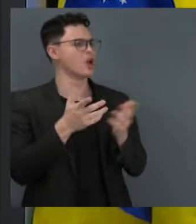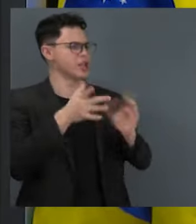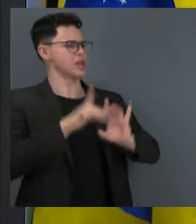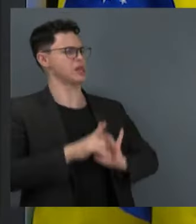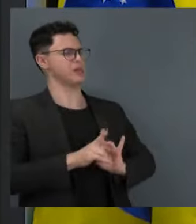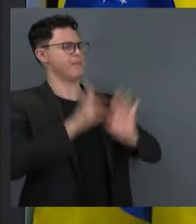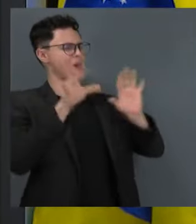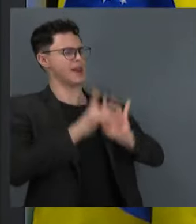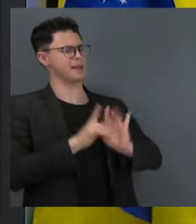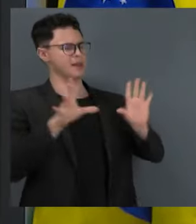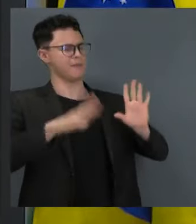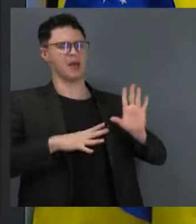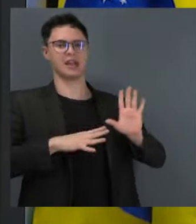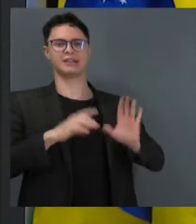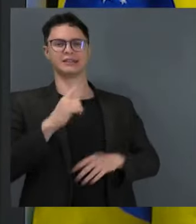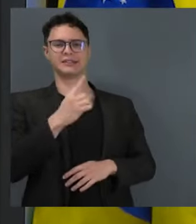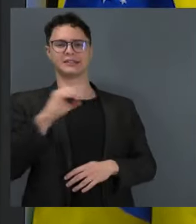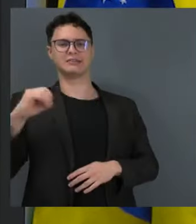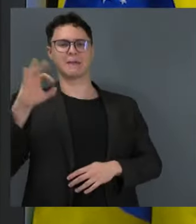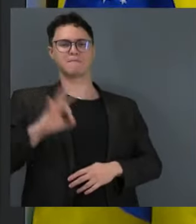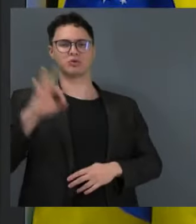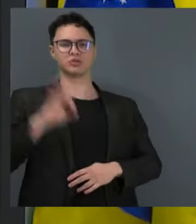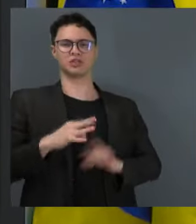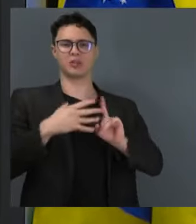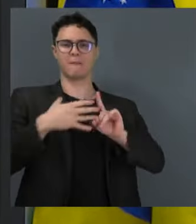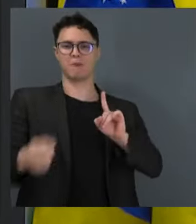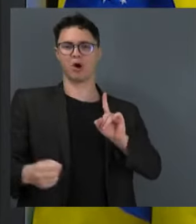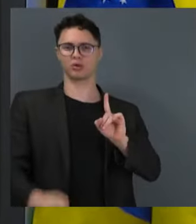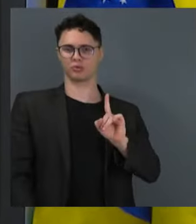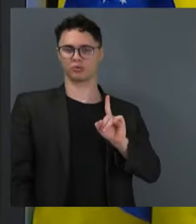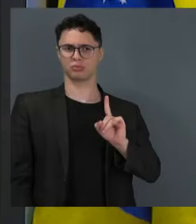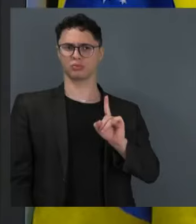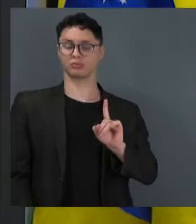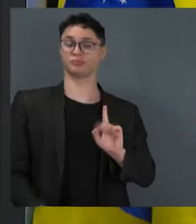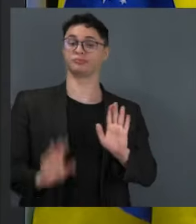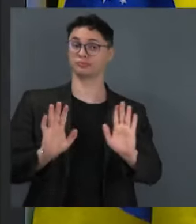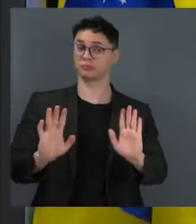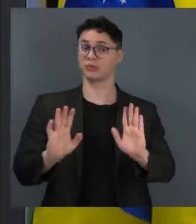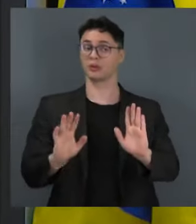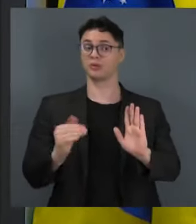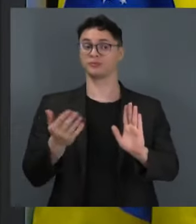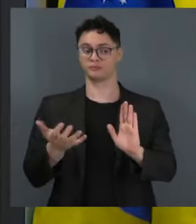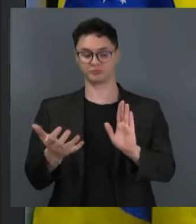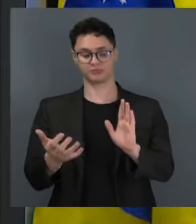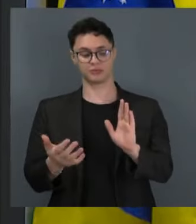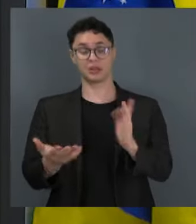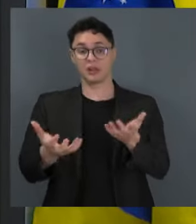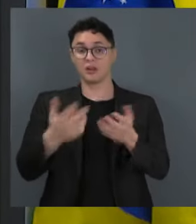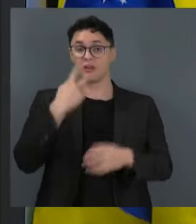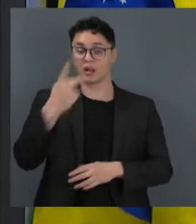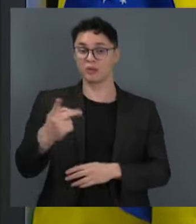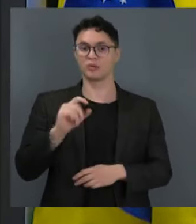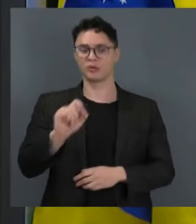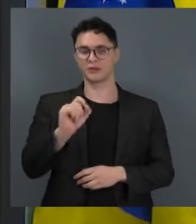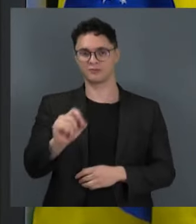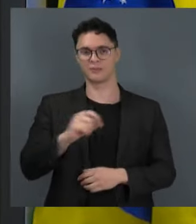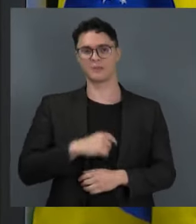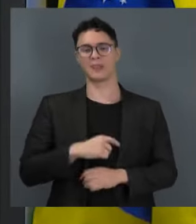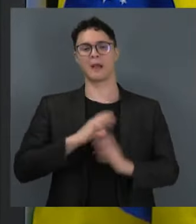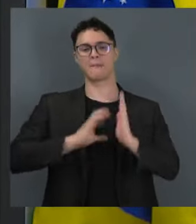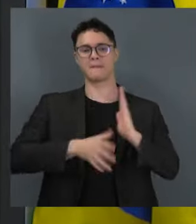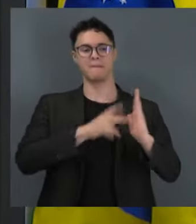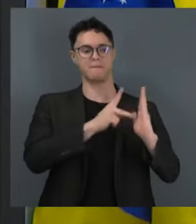aborto e eu quero aqui dizer o próprio PT e seus aliados o governo